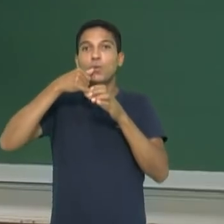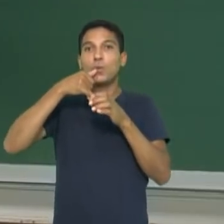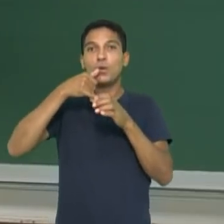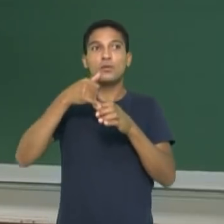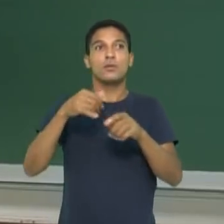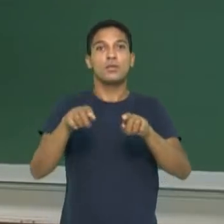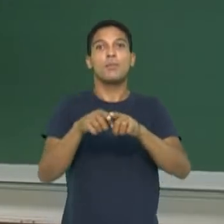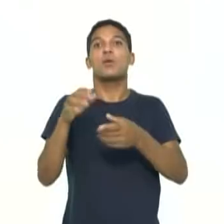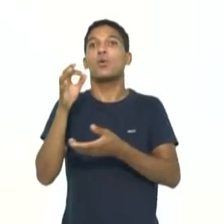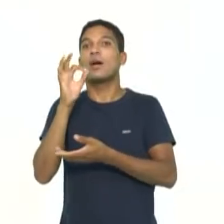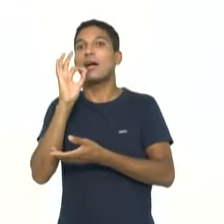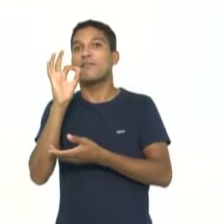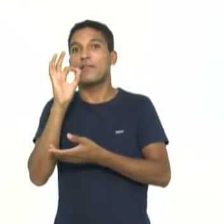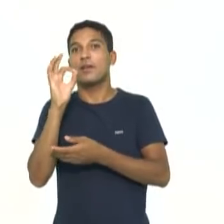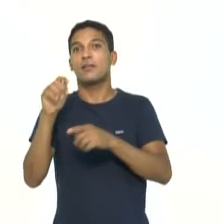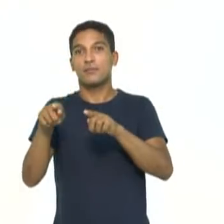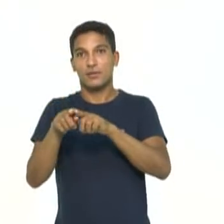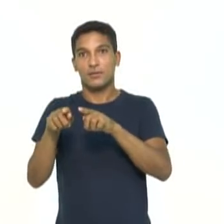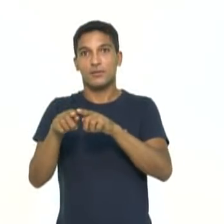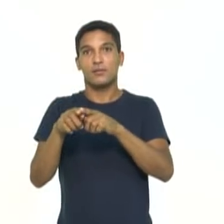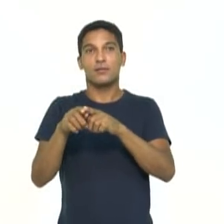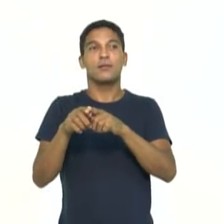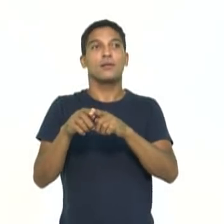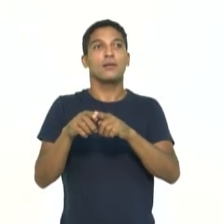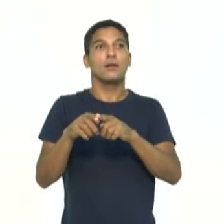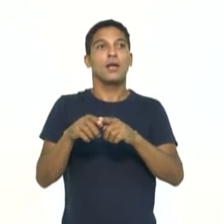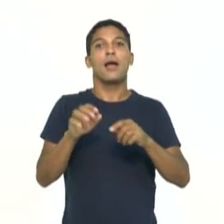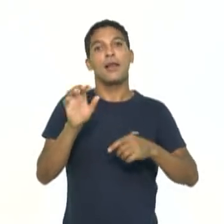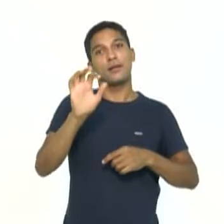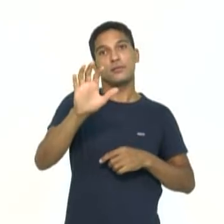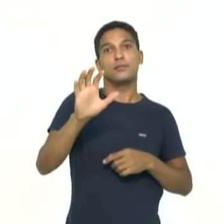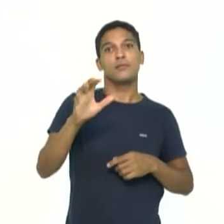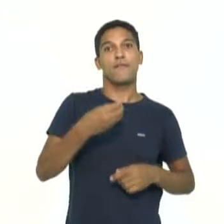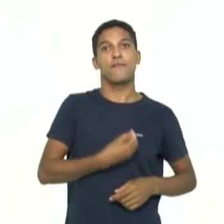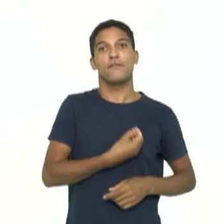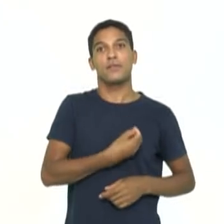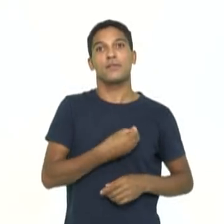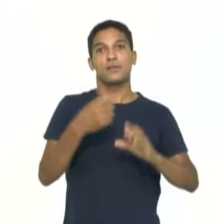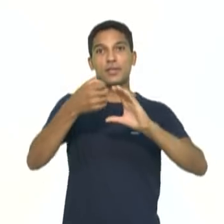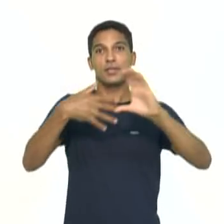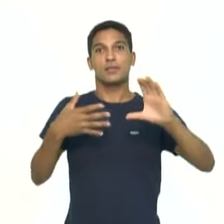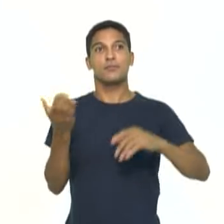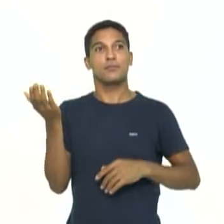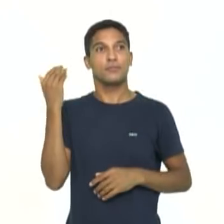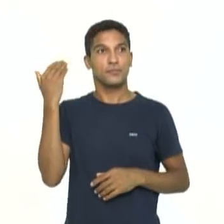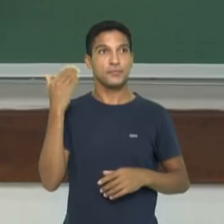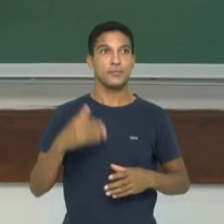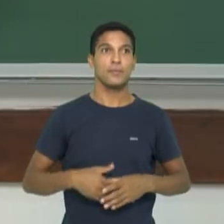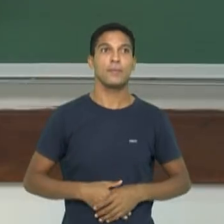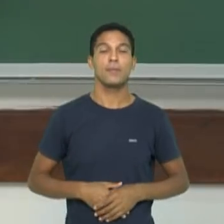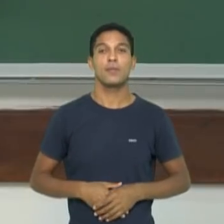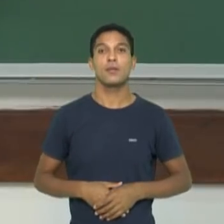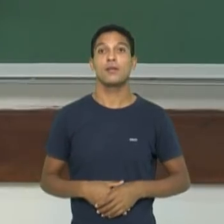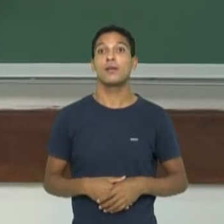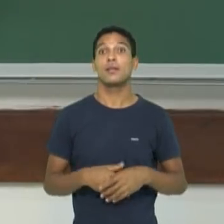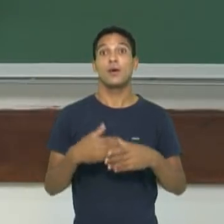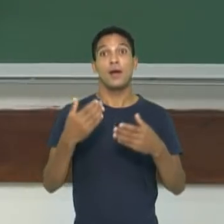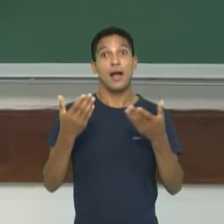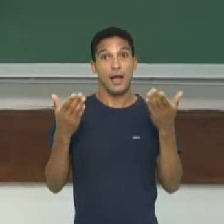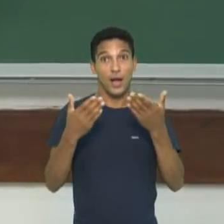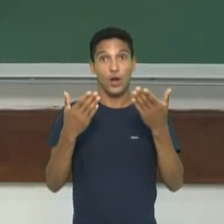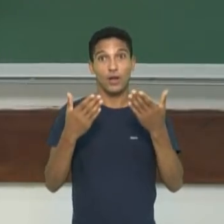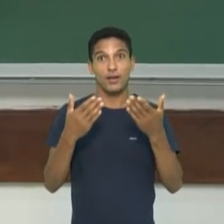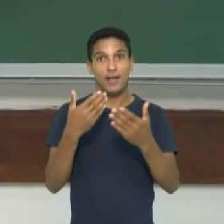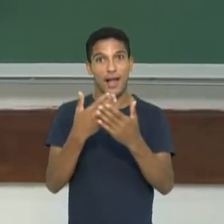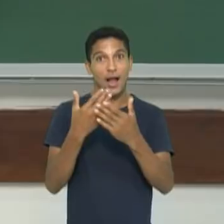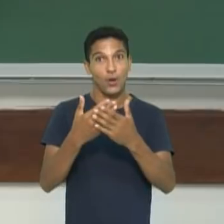um café tropeiro e era dessa forma que eles se alimentavam. Então, vamos para a nossa segunda aula